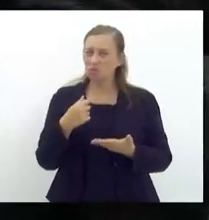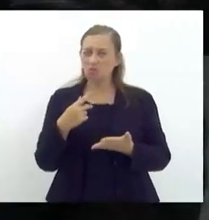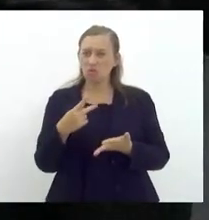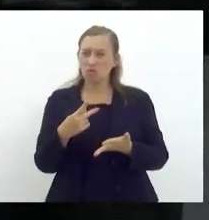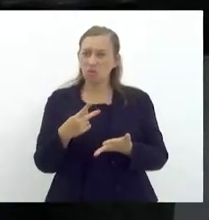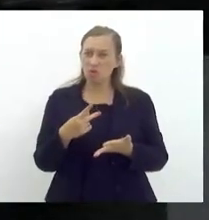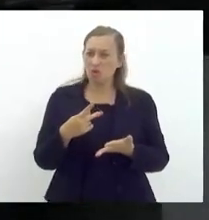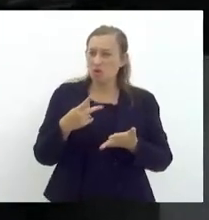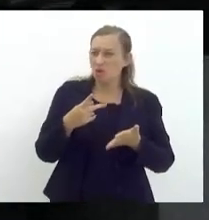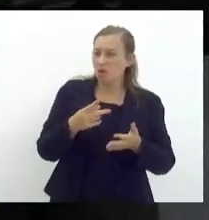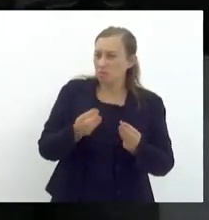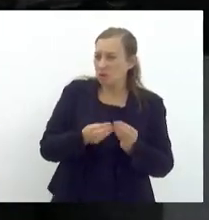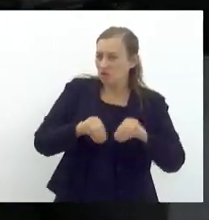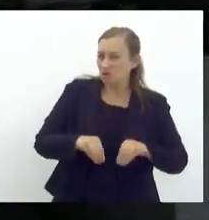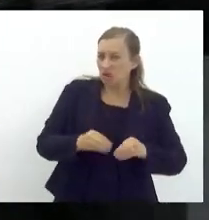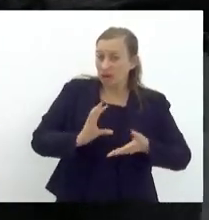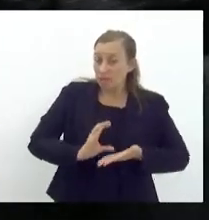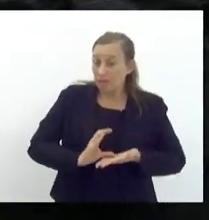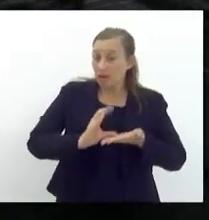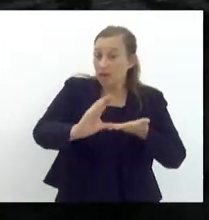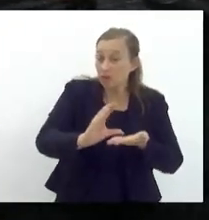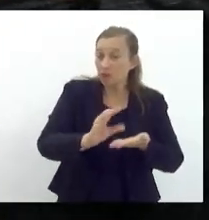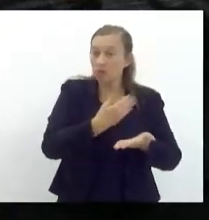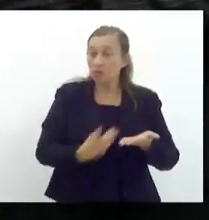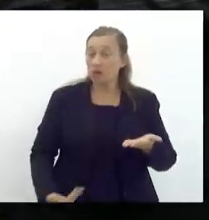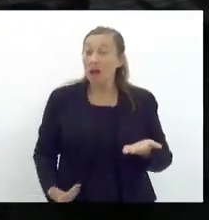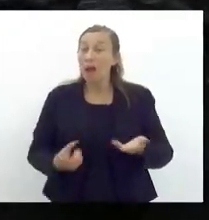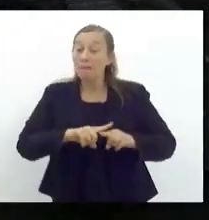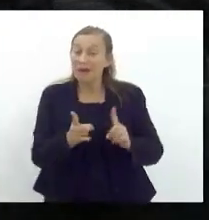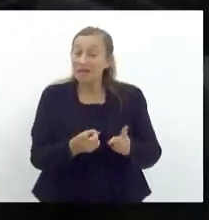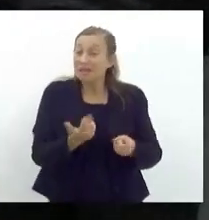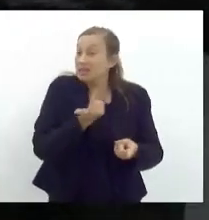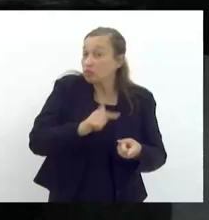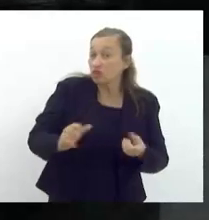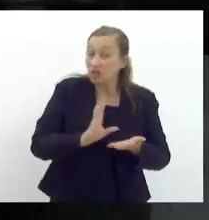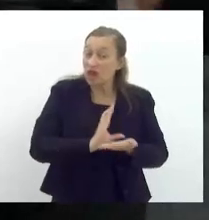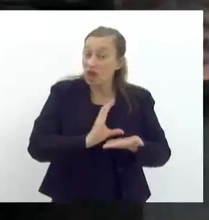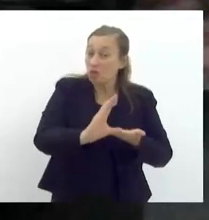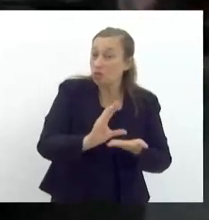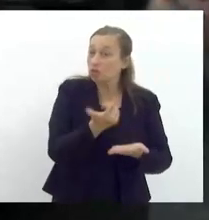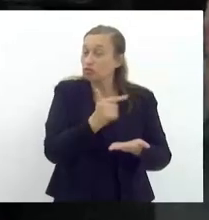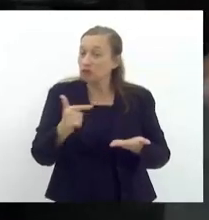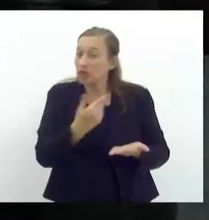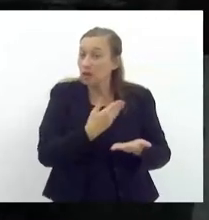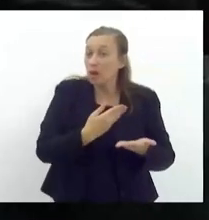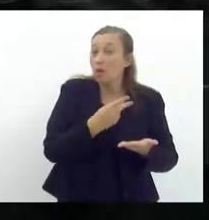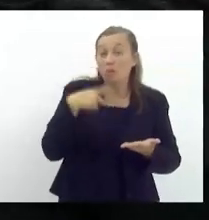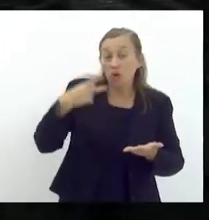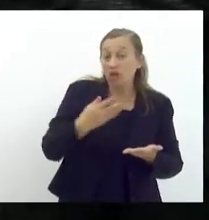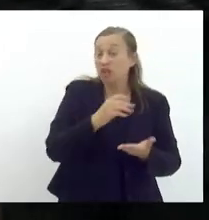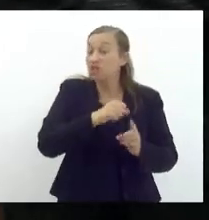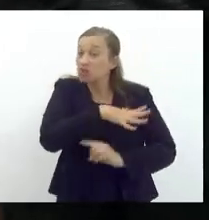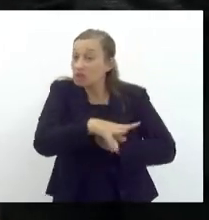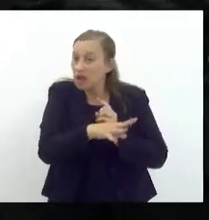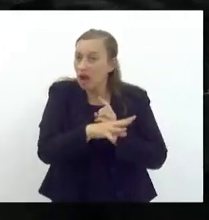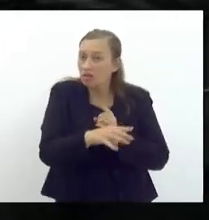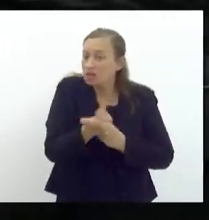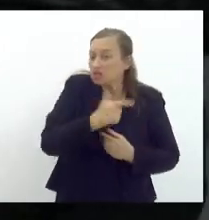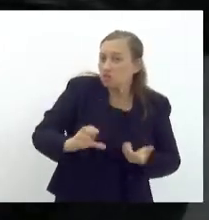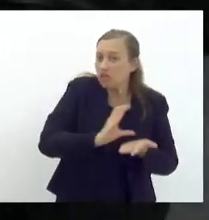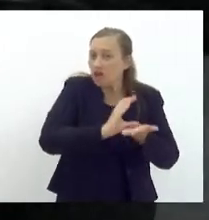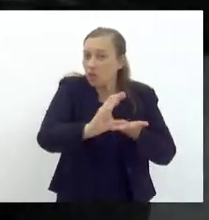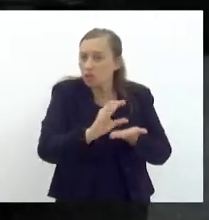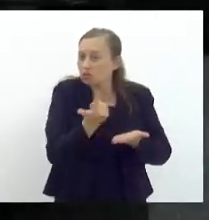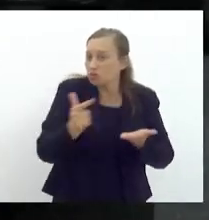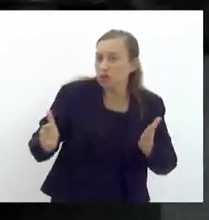para dar recurso para o governo só que sem recurso não tem política social não tem saneamento sem recurso não tem habitação